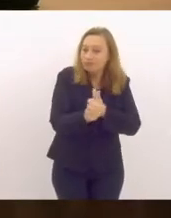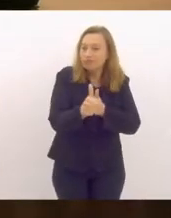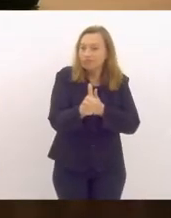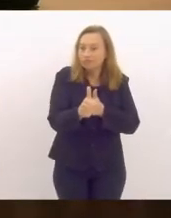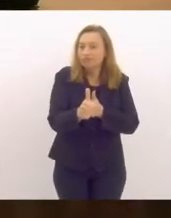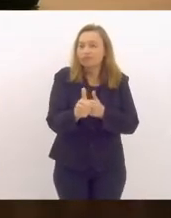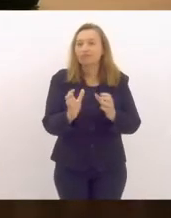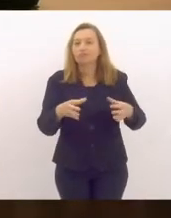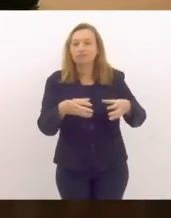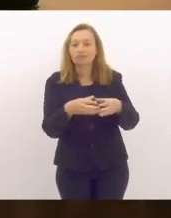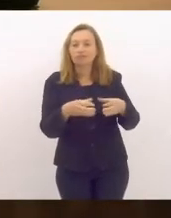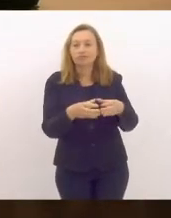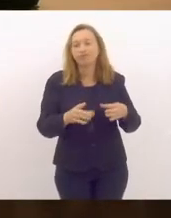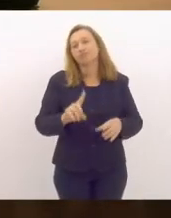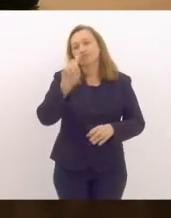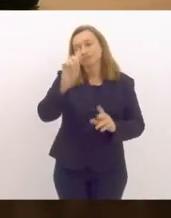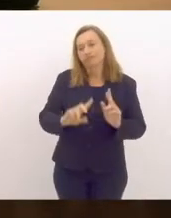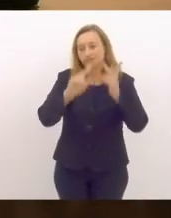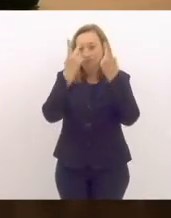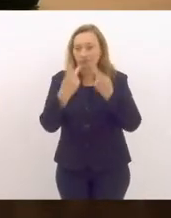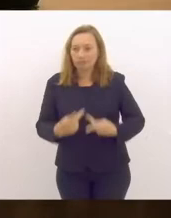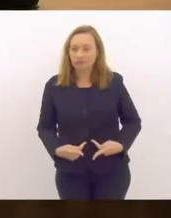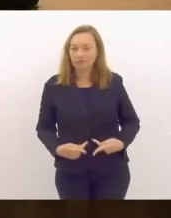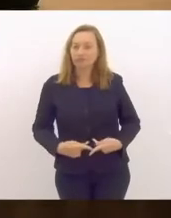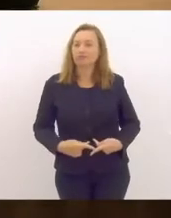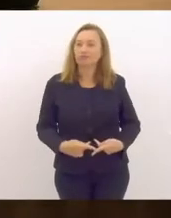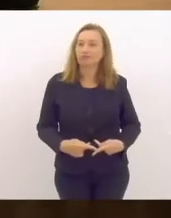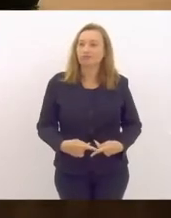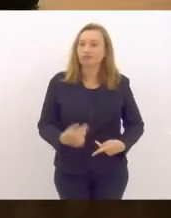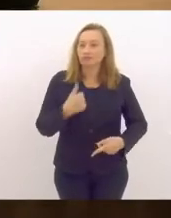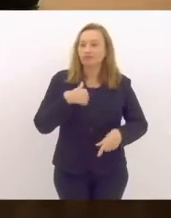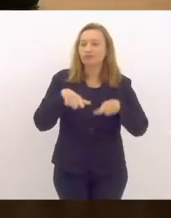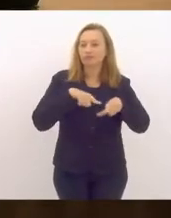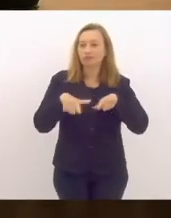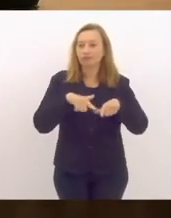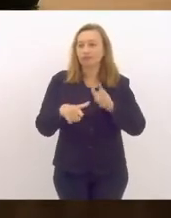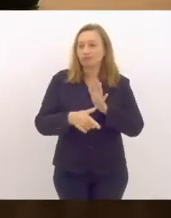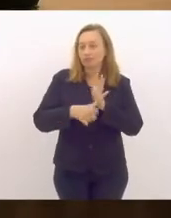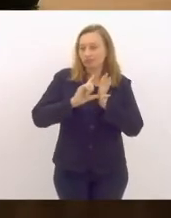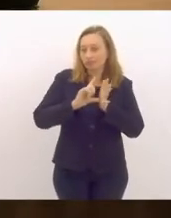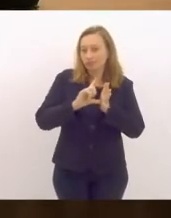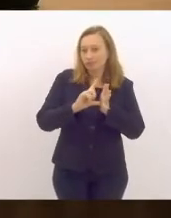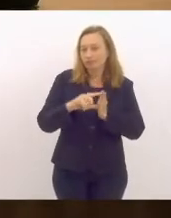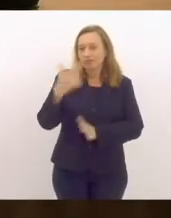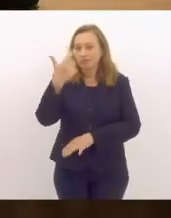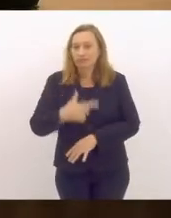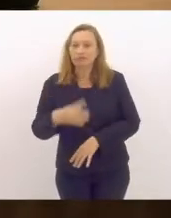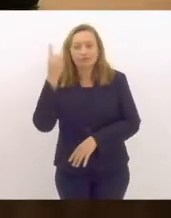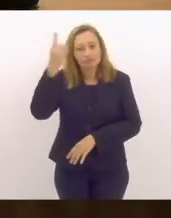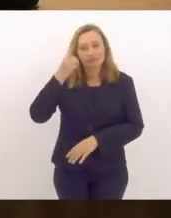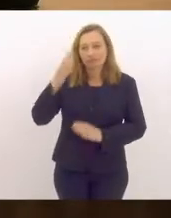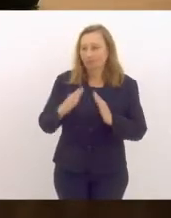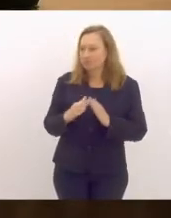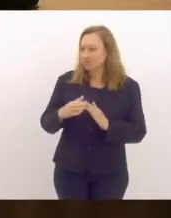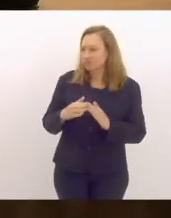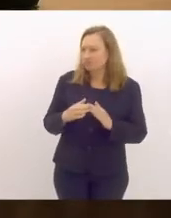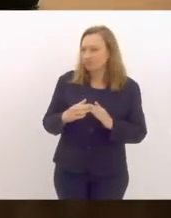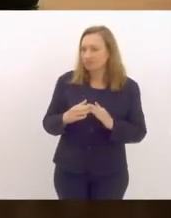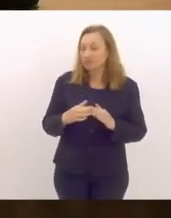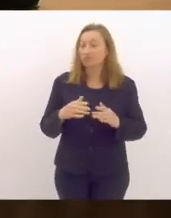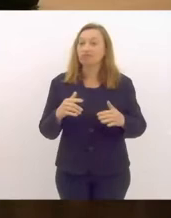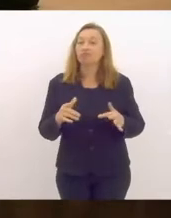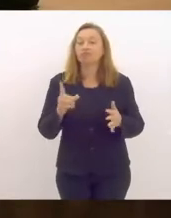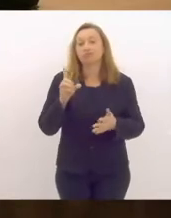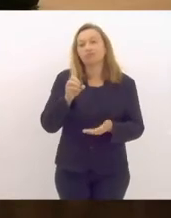da Comissão de Defesa dos Direitos Humanos, onde eu trabalhei antes de ser deputada dessa casa. Então, sem dúvida nenhuma, o